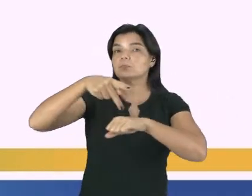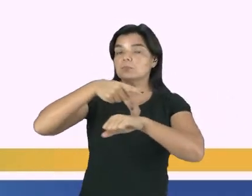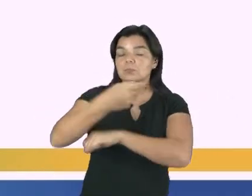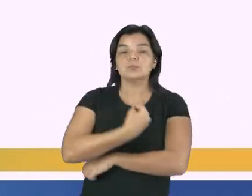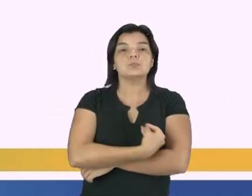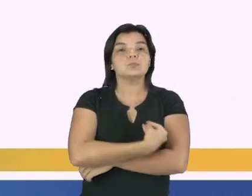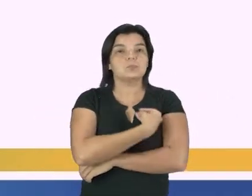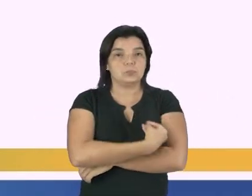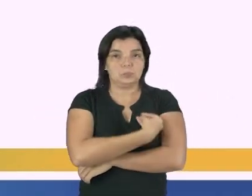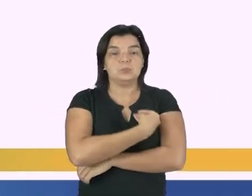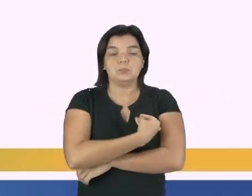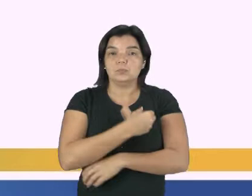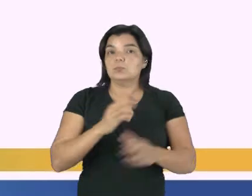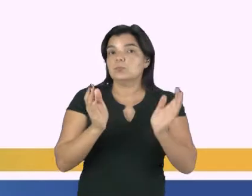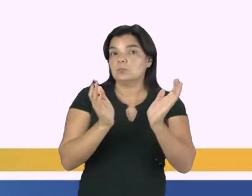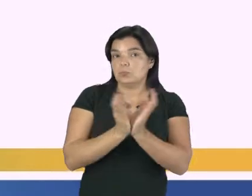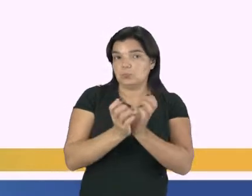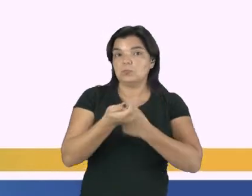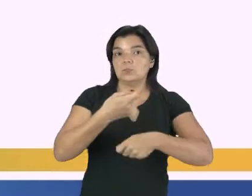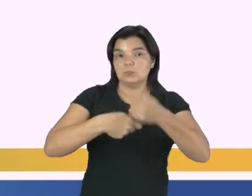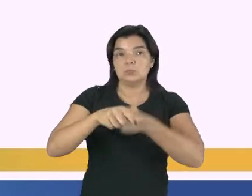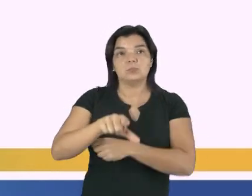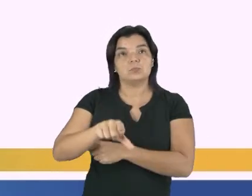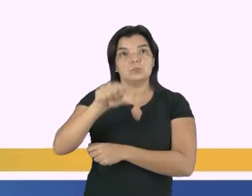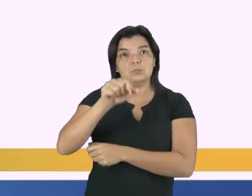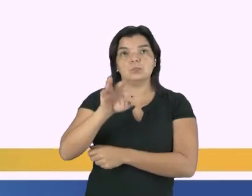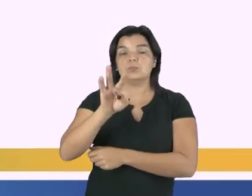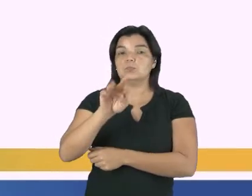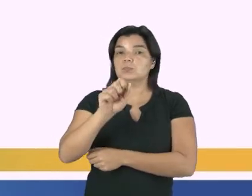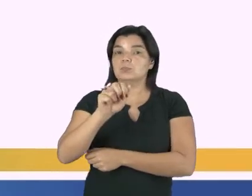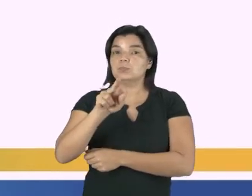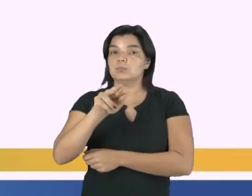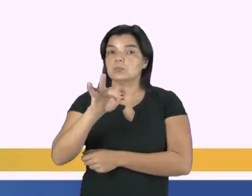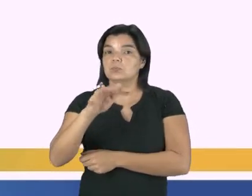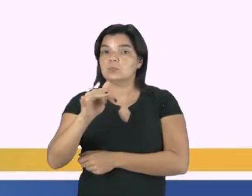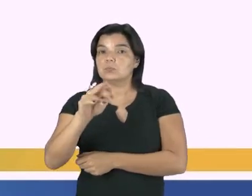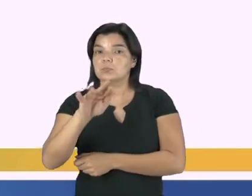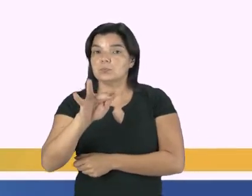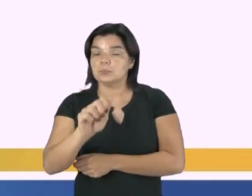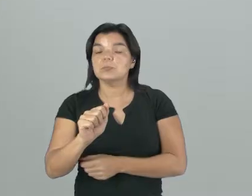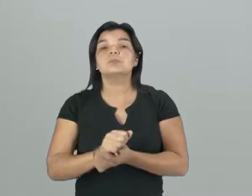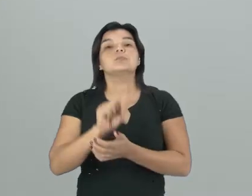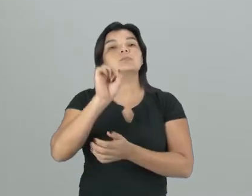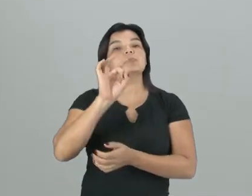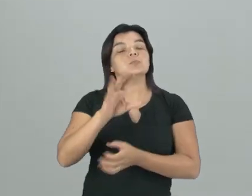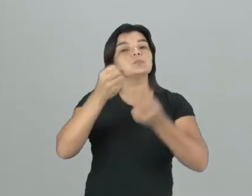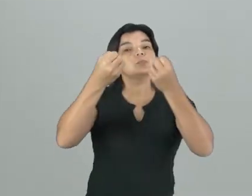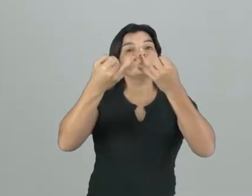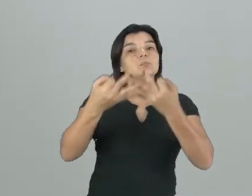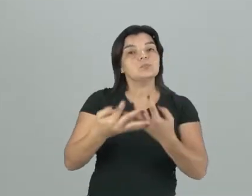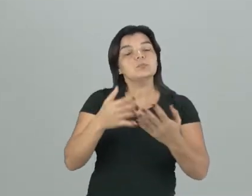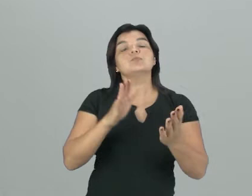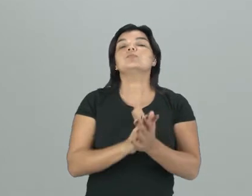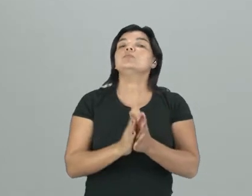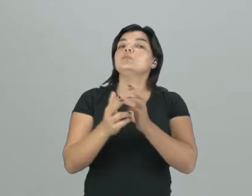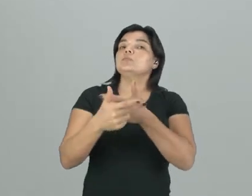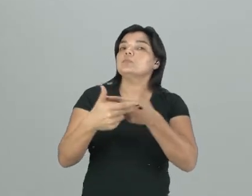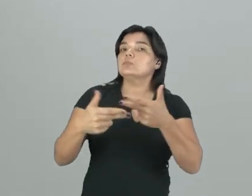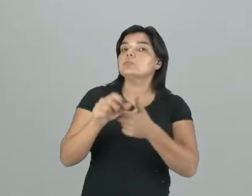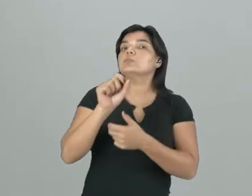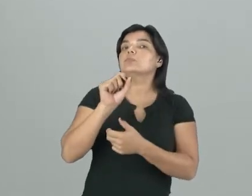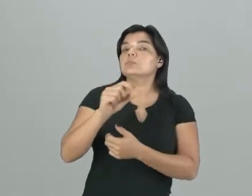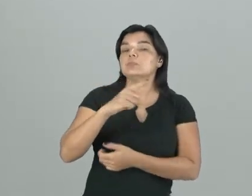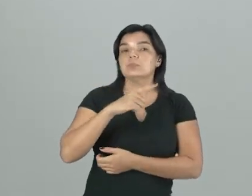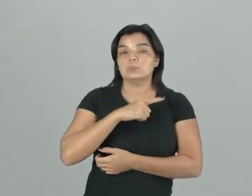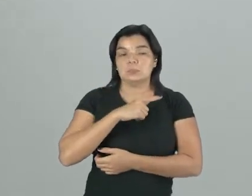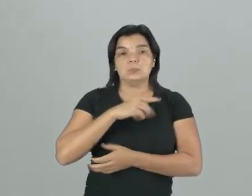fazem parte de uma espécie de zona de preferência tarifária, ele vai apenas definir que produtos é que